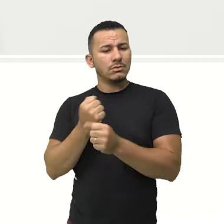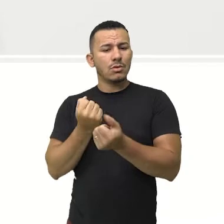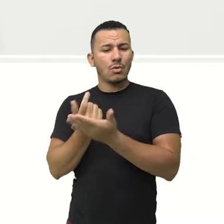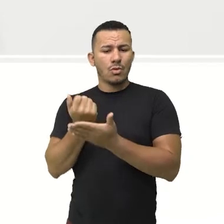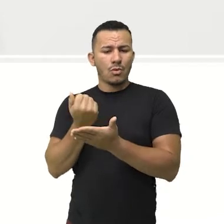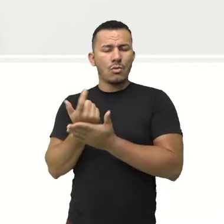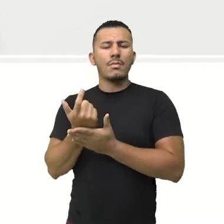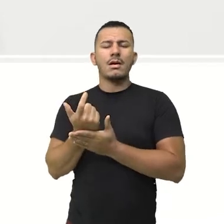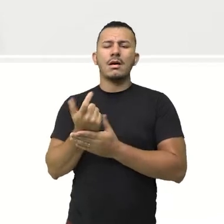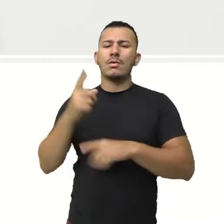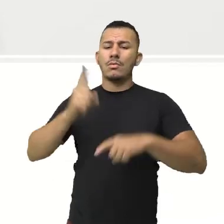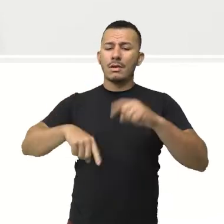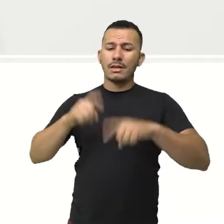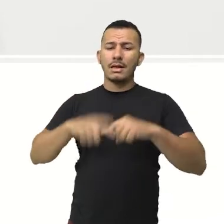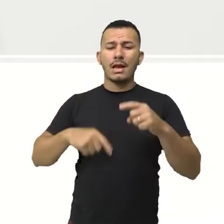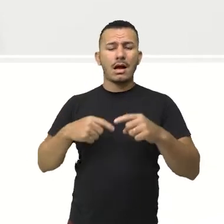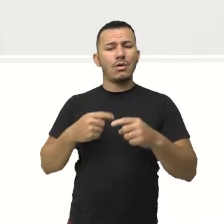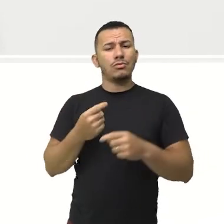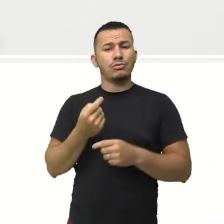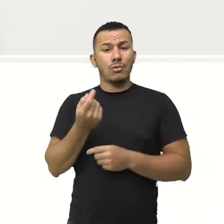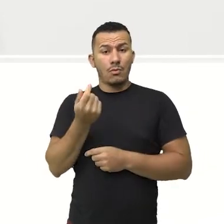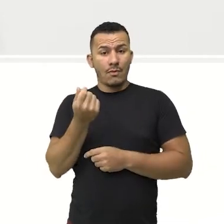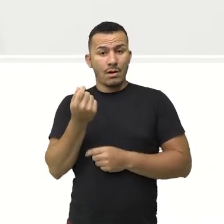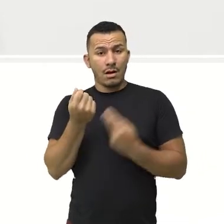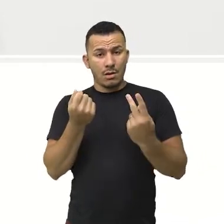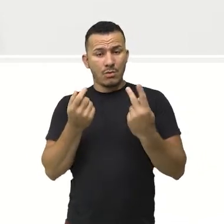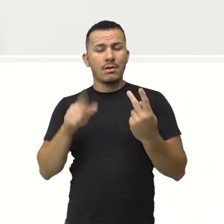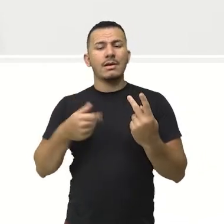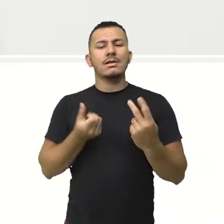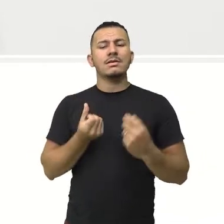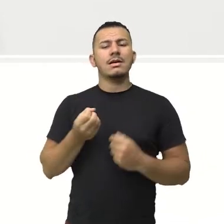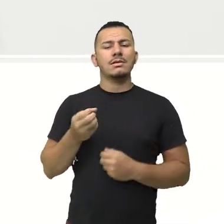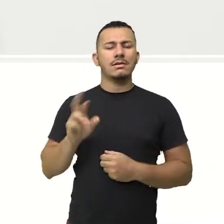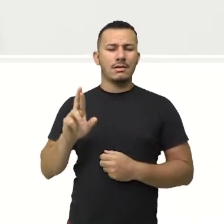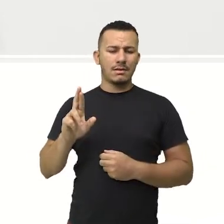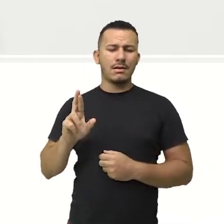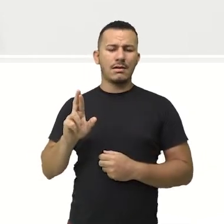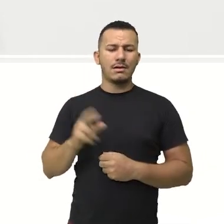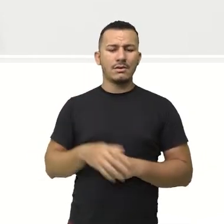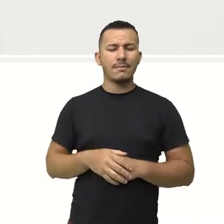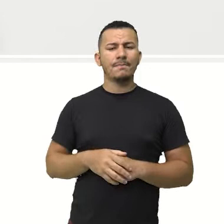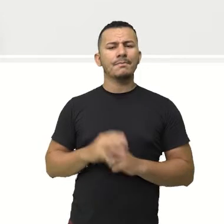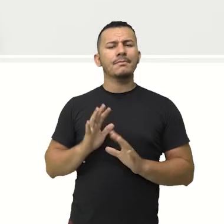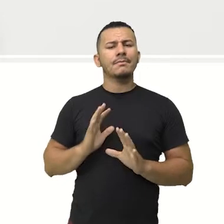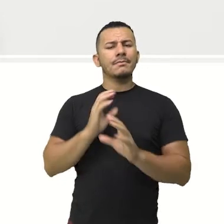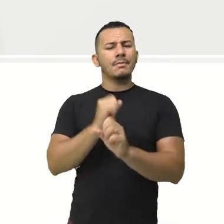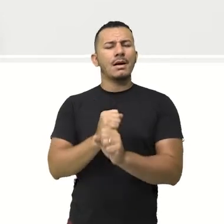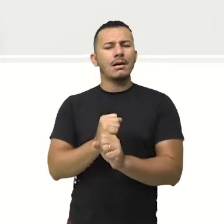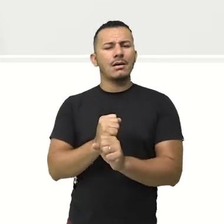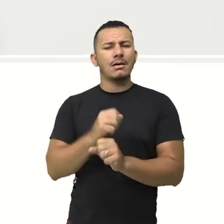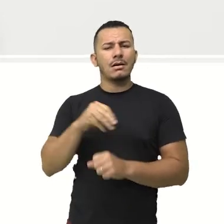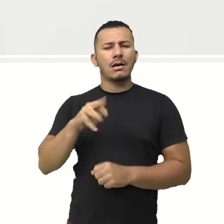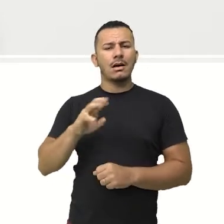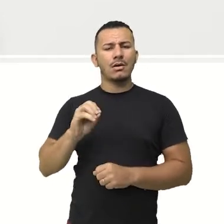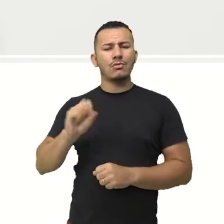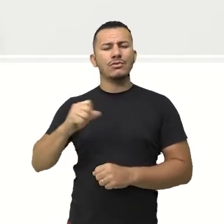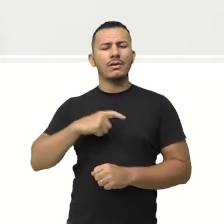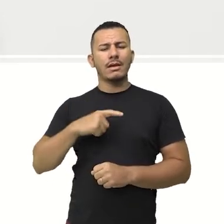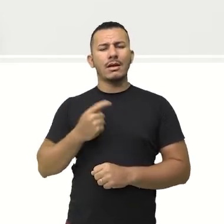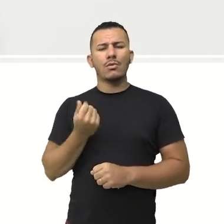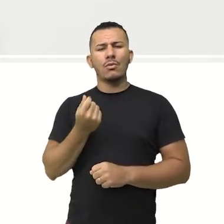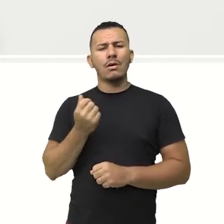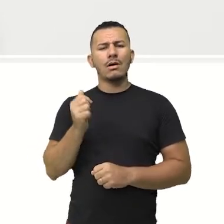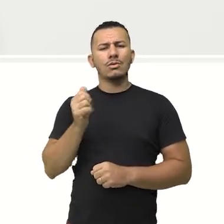um objeto que custa R$60. Quanto Marcos possui? Então vamos traduzir,